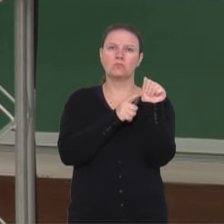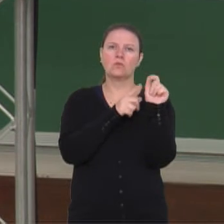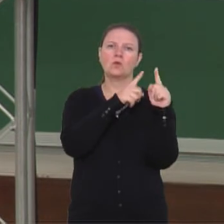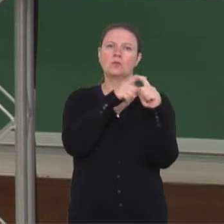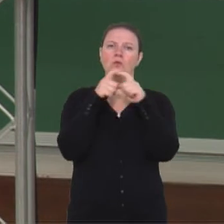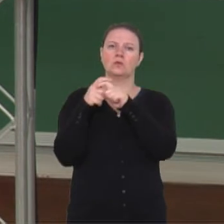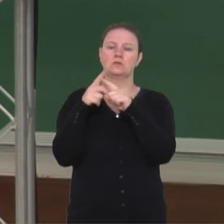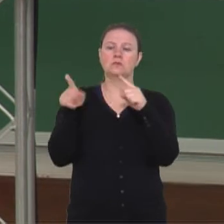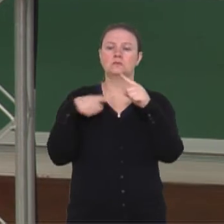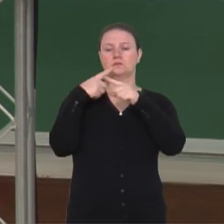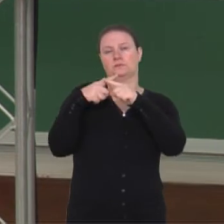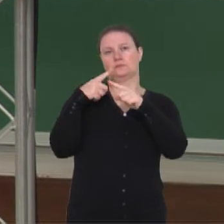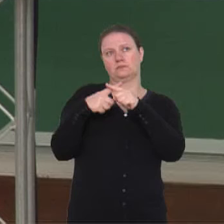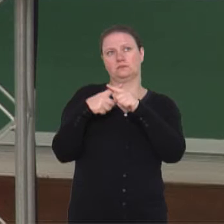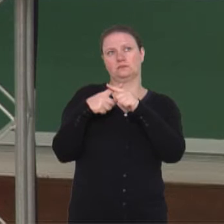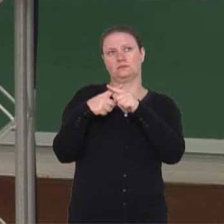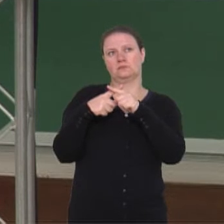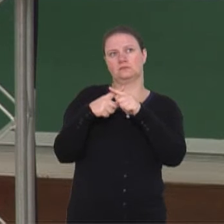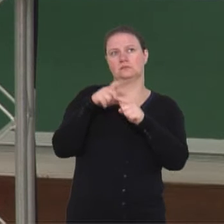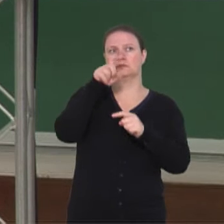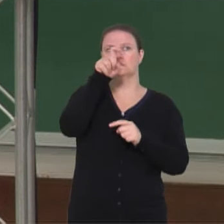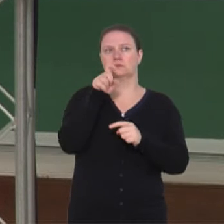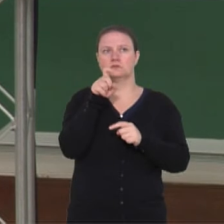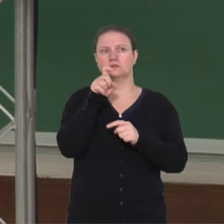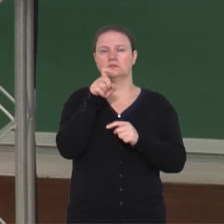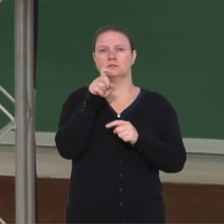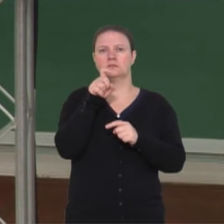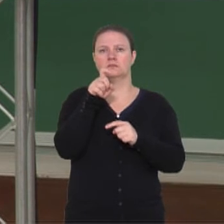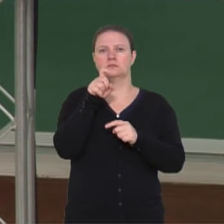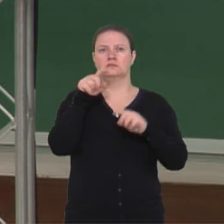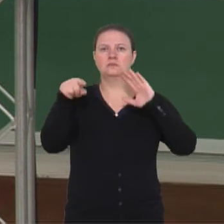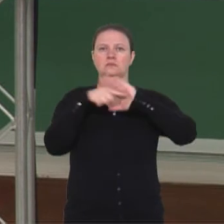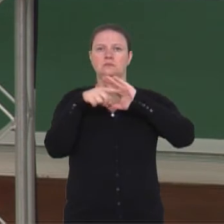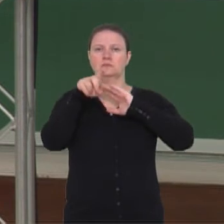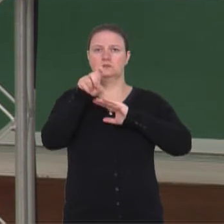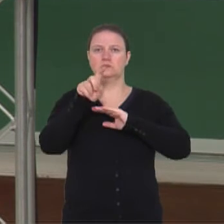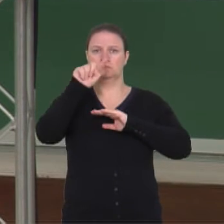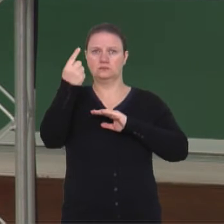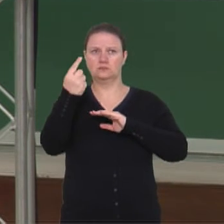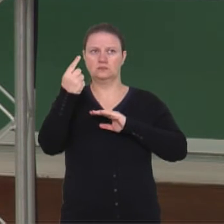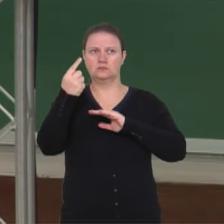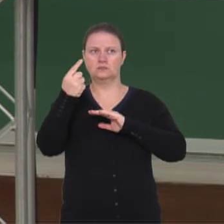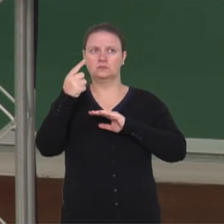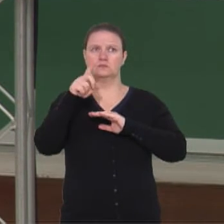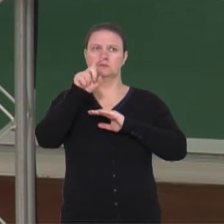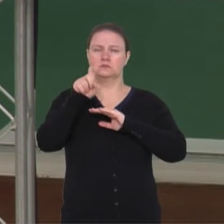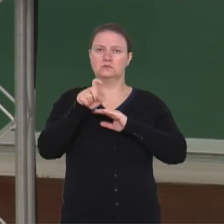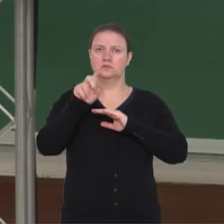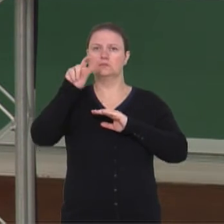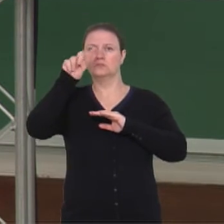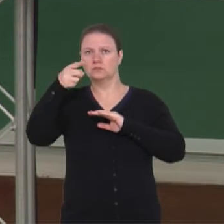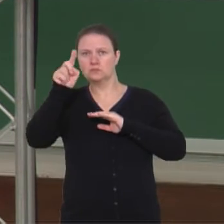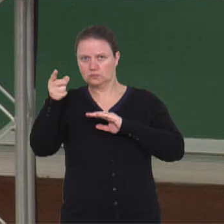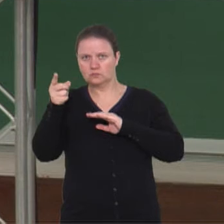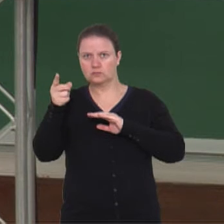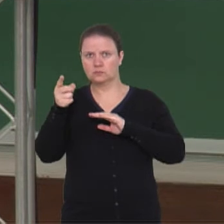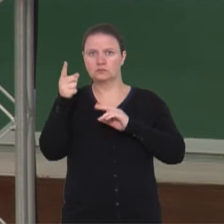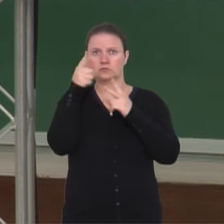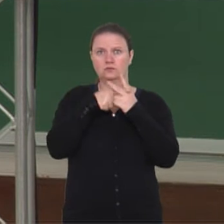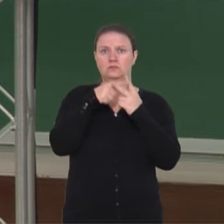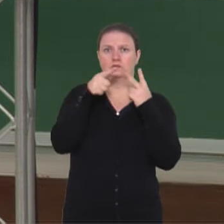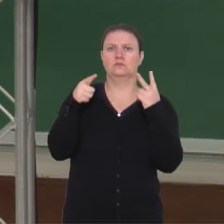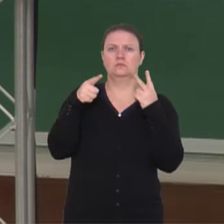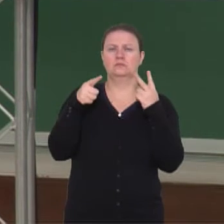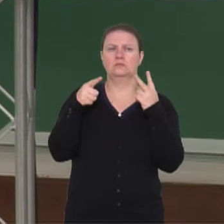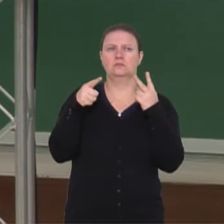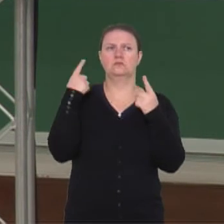polinômio vezes x menos x1 vezes x menos x2. O que é x1 e x2? São as raízes. Professor,